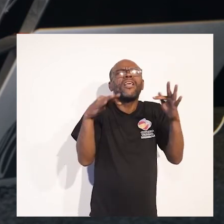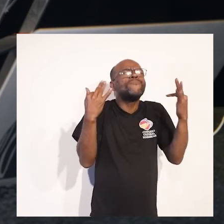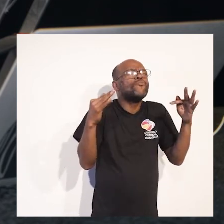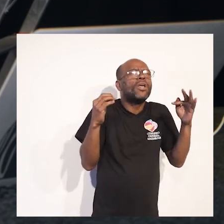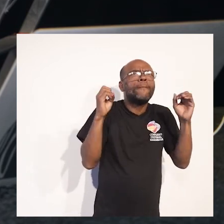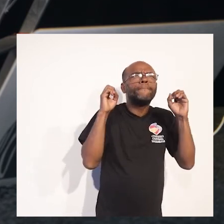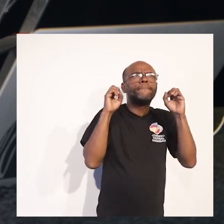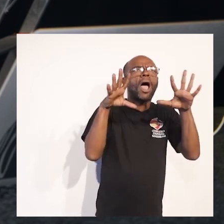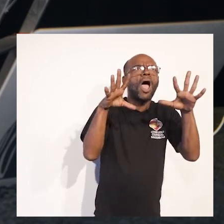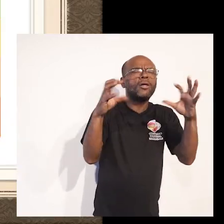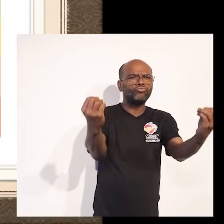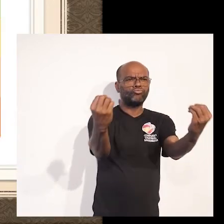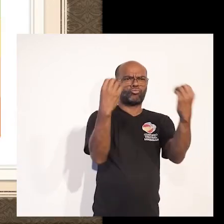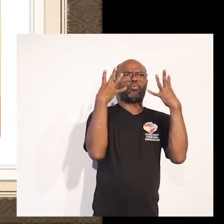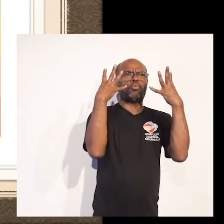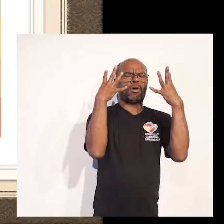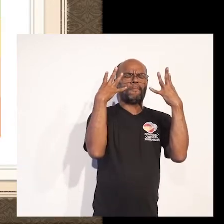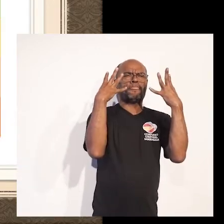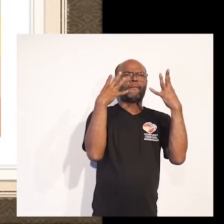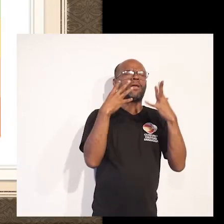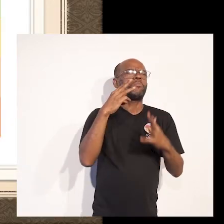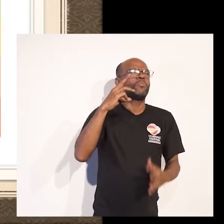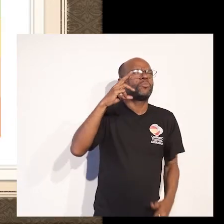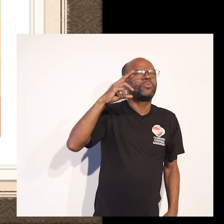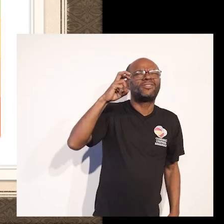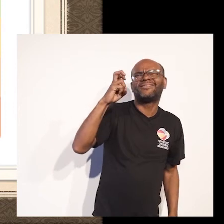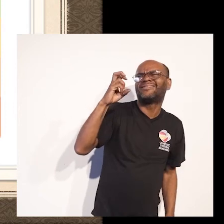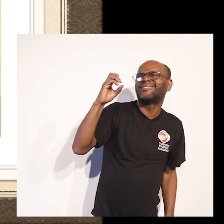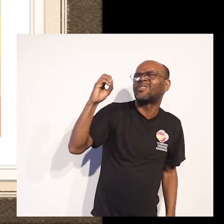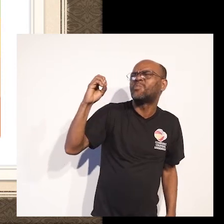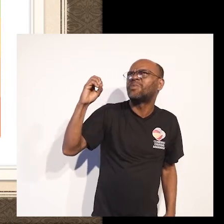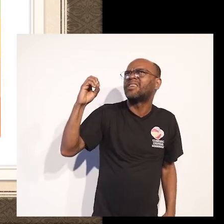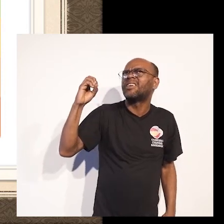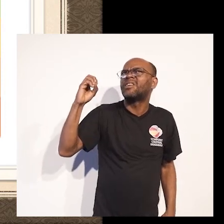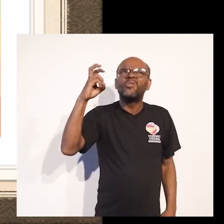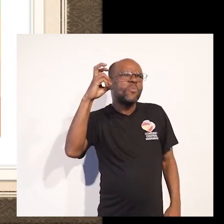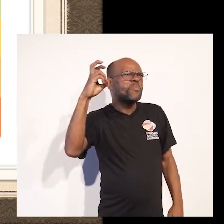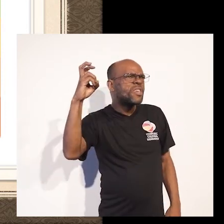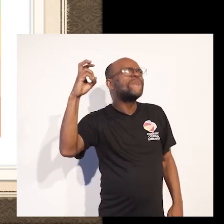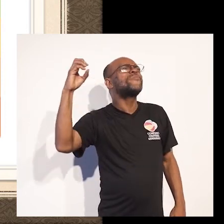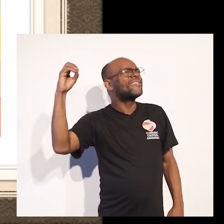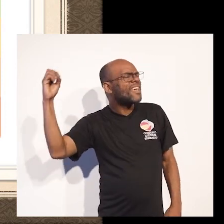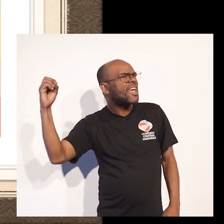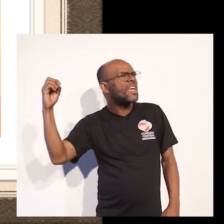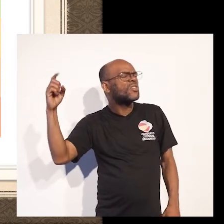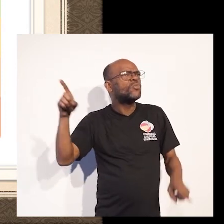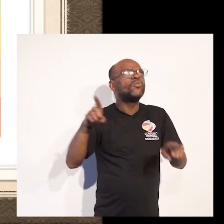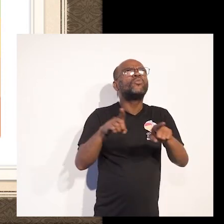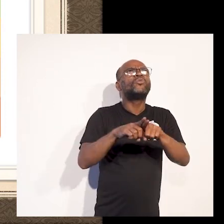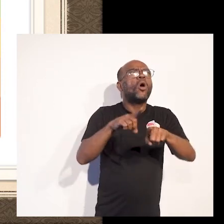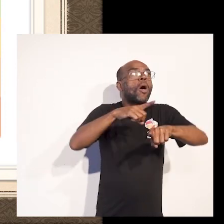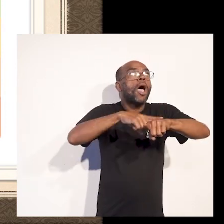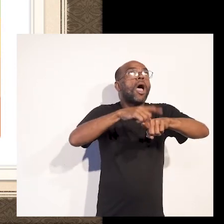estoura na sua cara, vai para os 5500. O sol do meio-dia, idem. Quando o sol está aqui